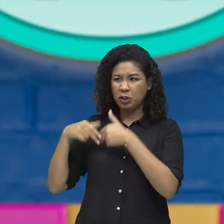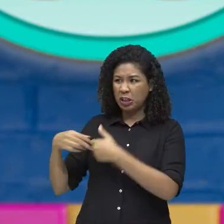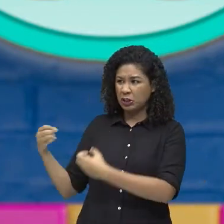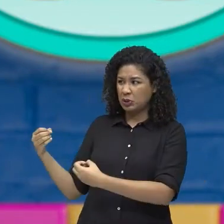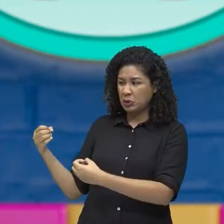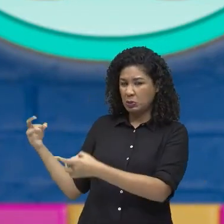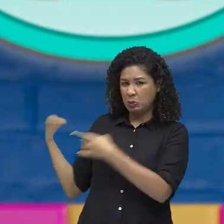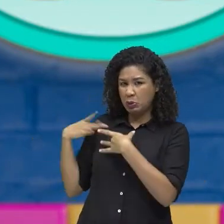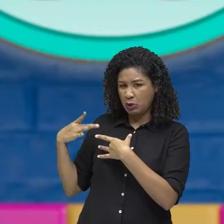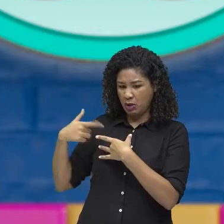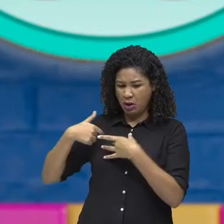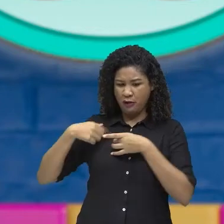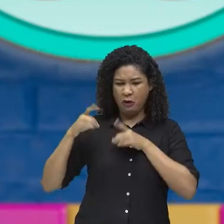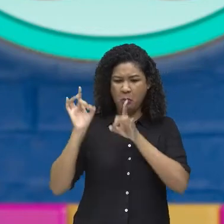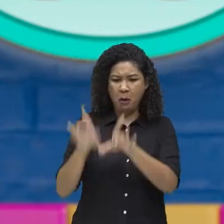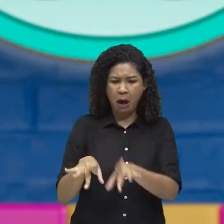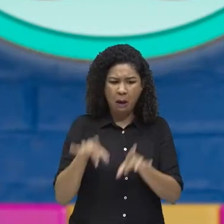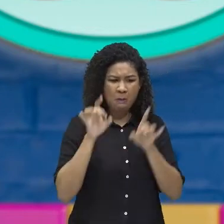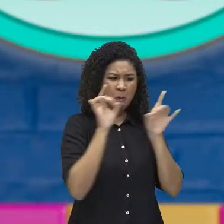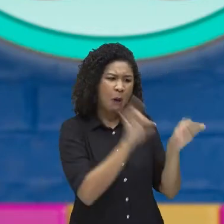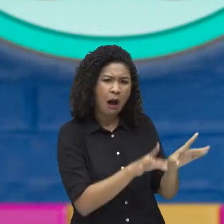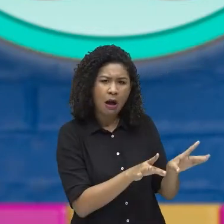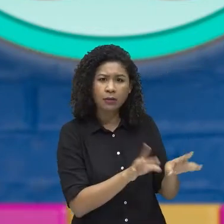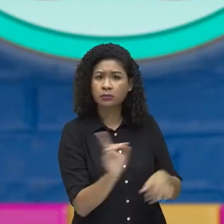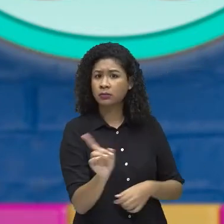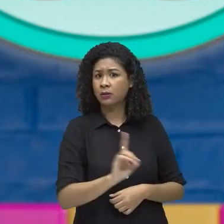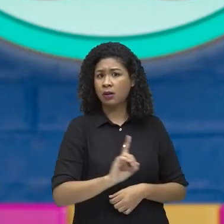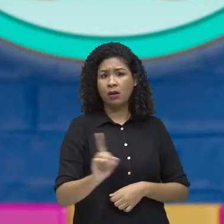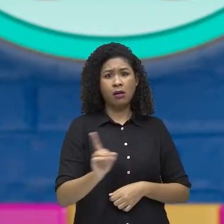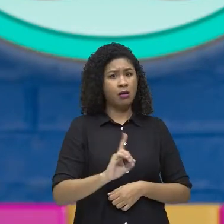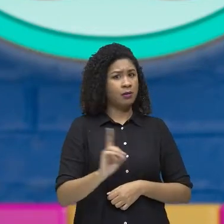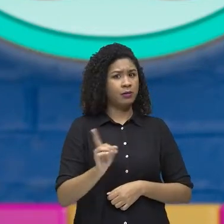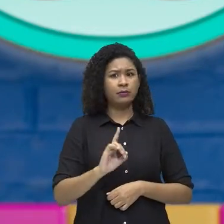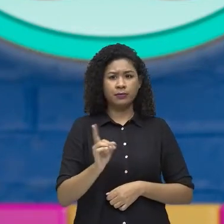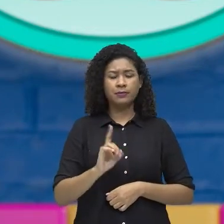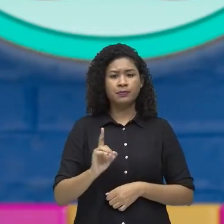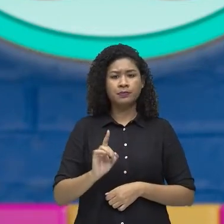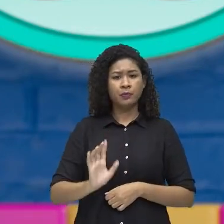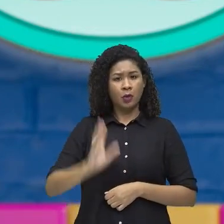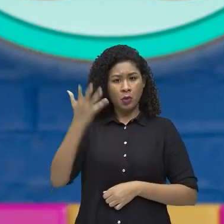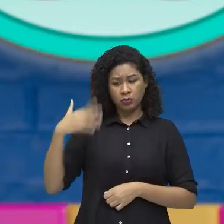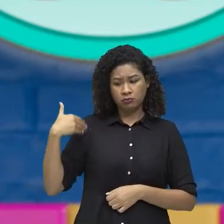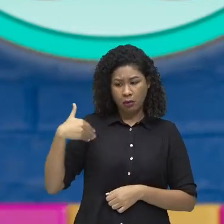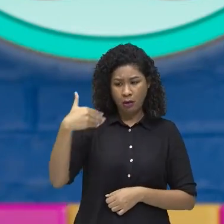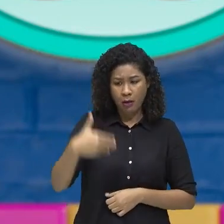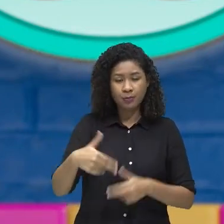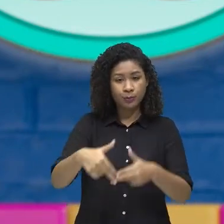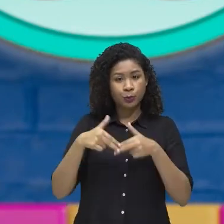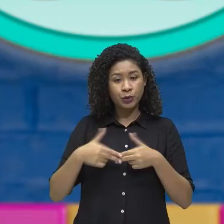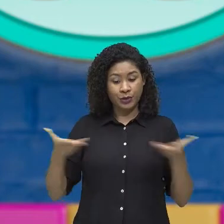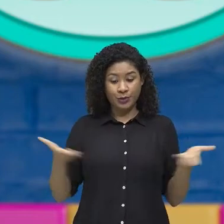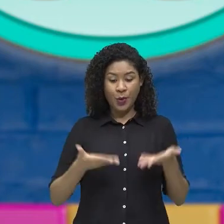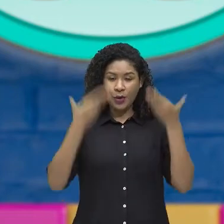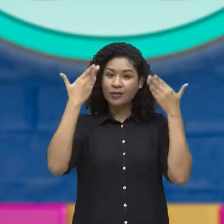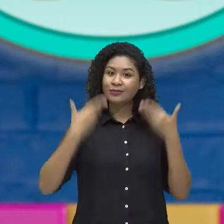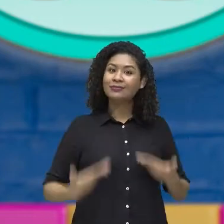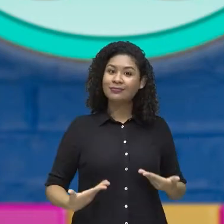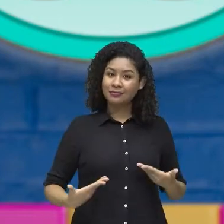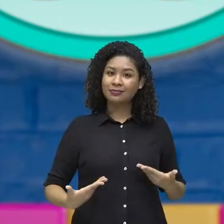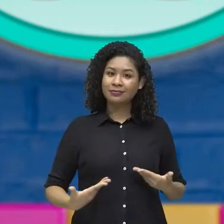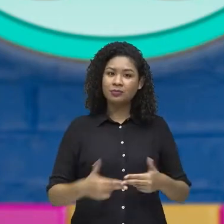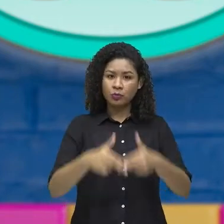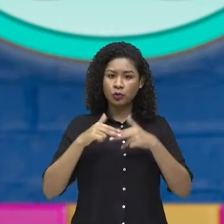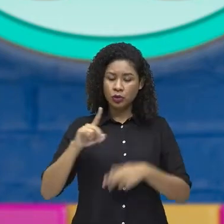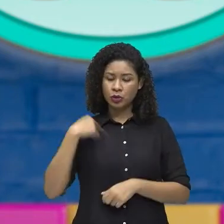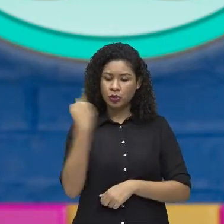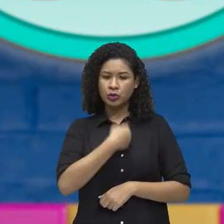Eu sou o que eu faço com as coisas que eu passei. O que eu fiz das coisas que eu passei é o que eu sou hoje. Né? Então, a gente tem essa autonomia, tem